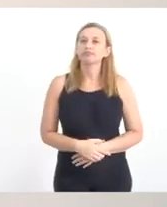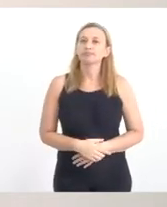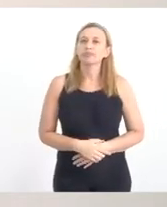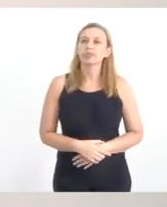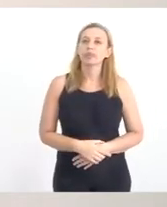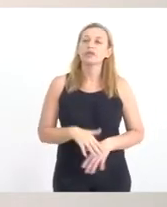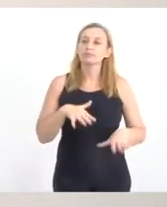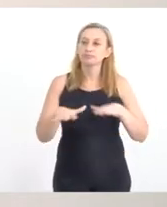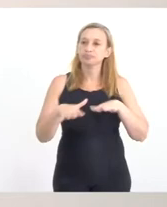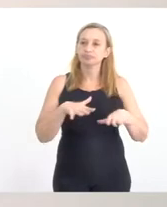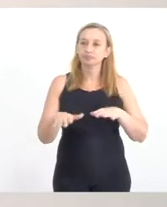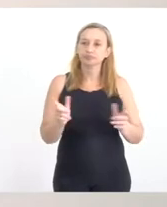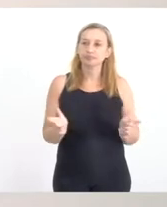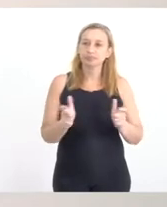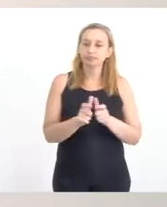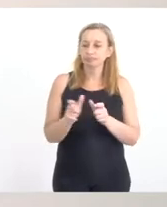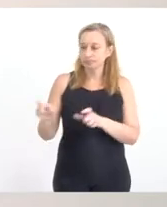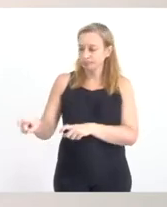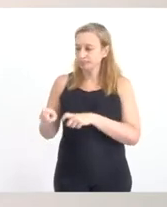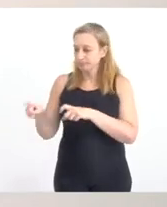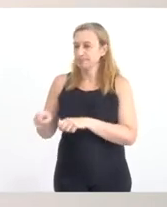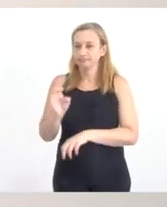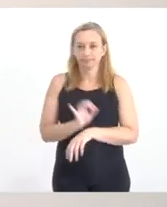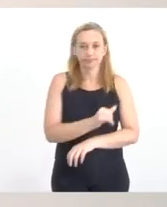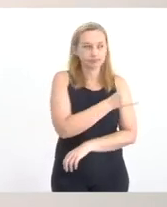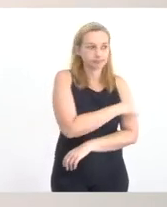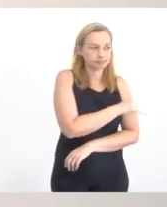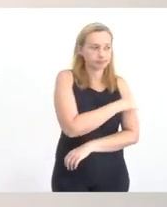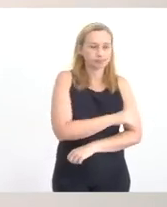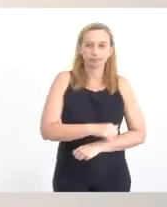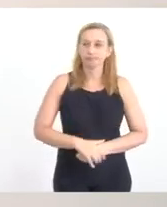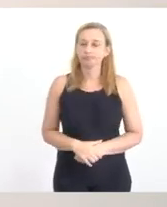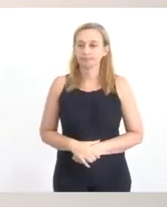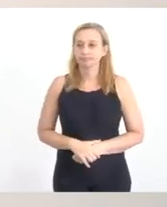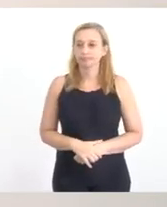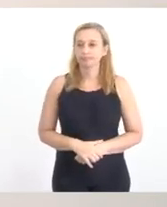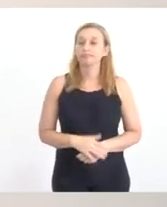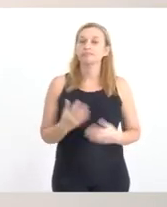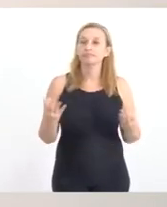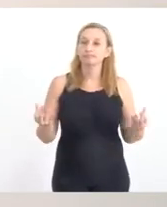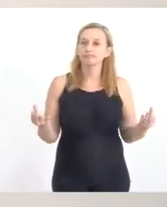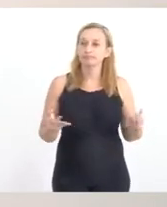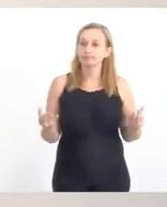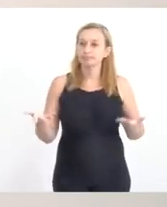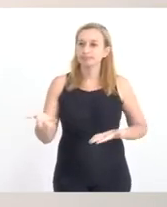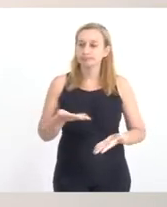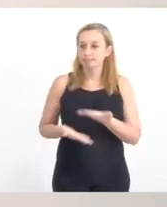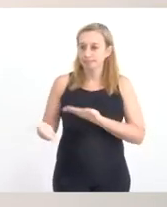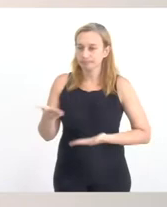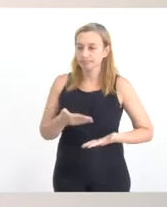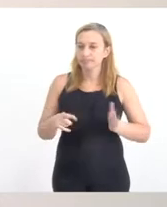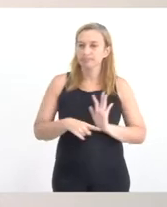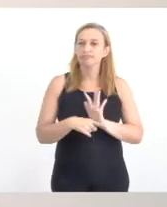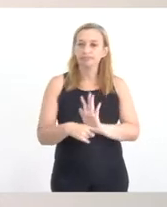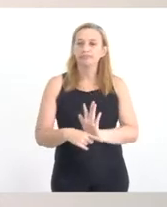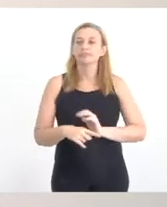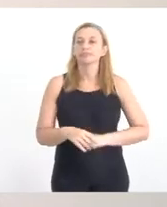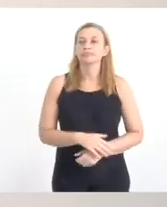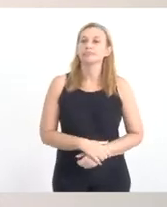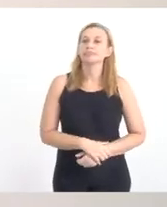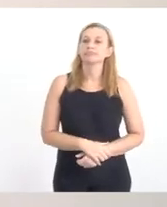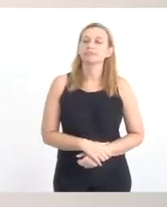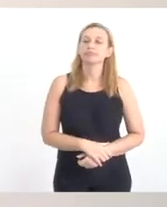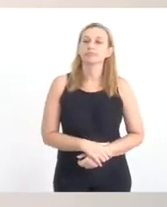ao movimento dos pequenos agricultores do Estado do Rio de Janeiro pela excelente parceria e contribuição